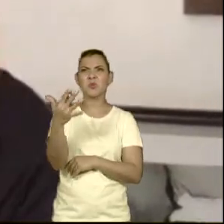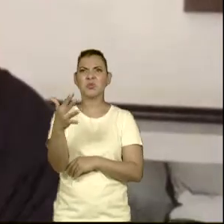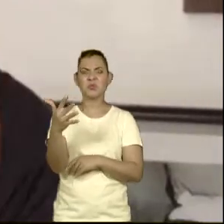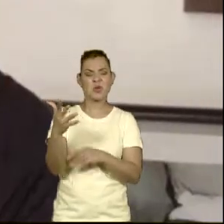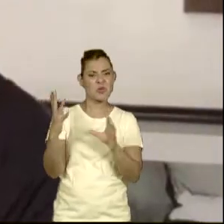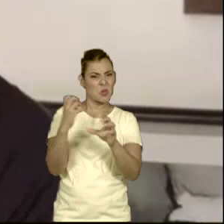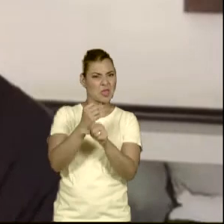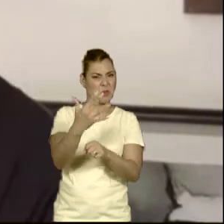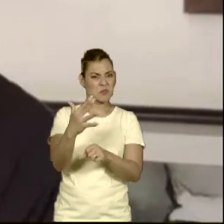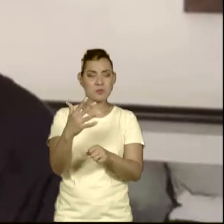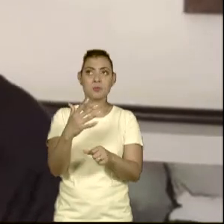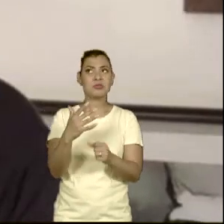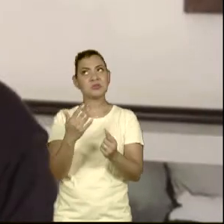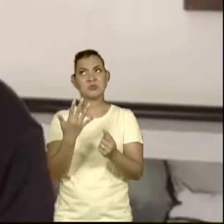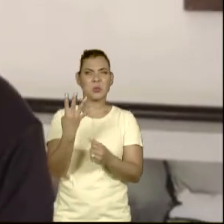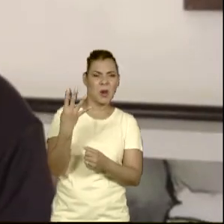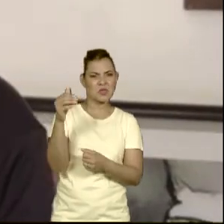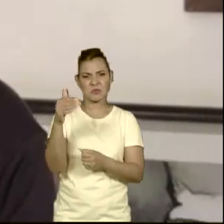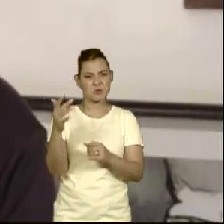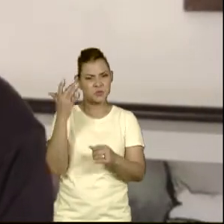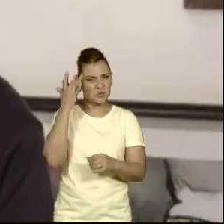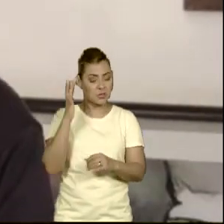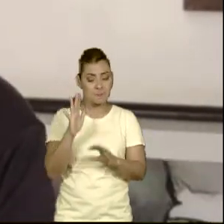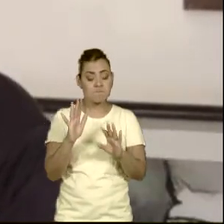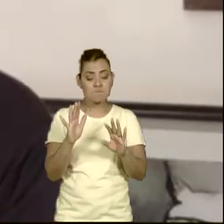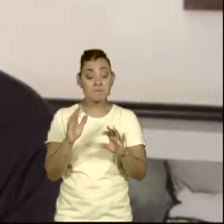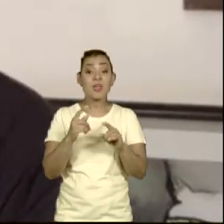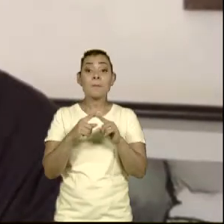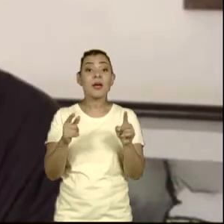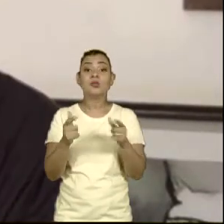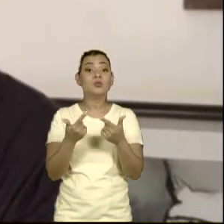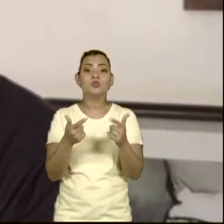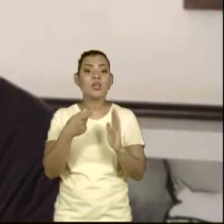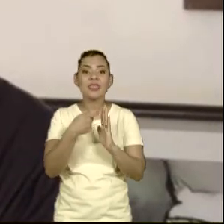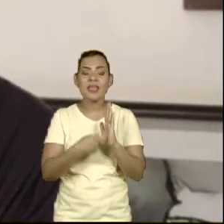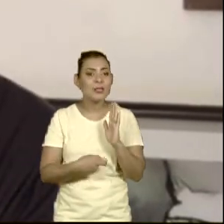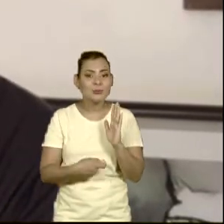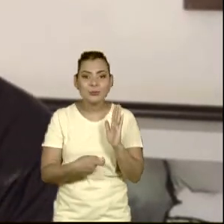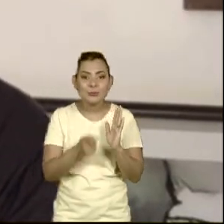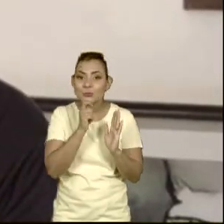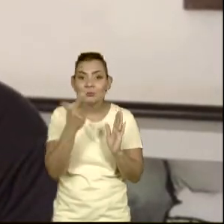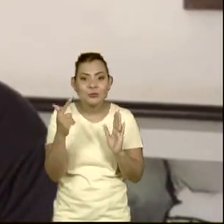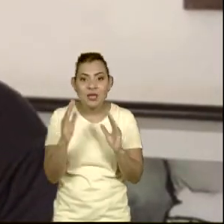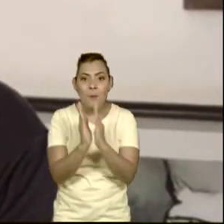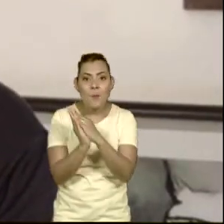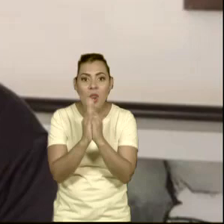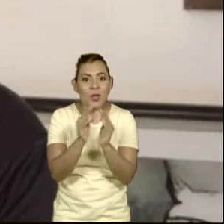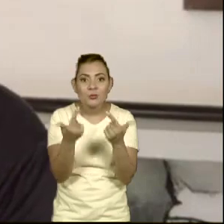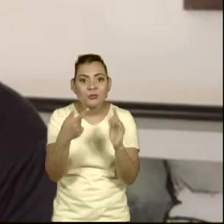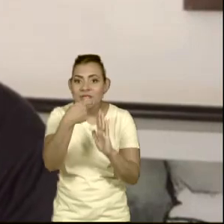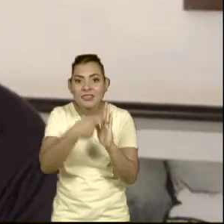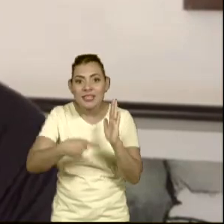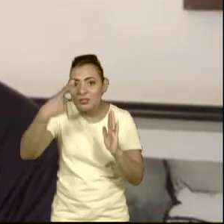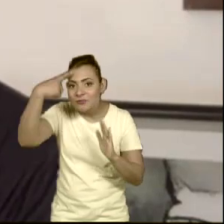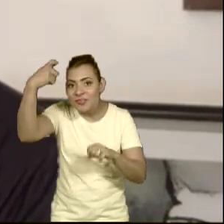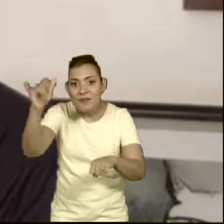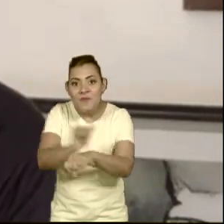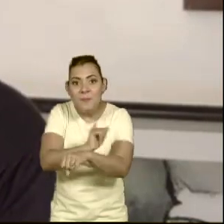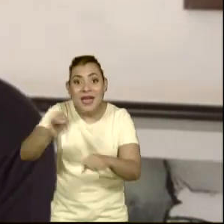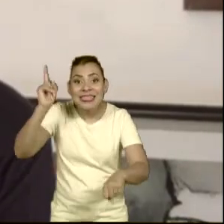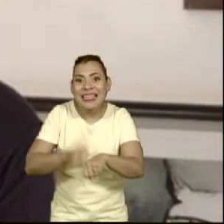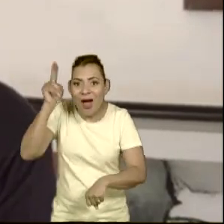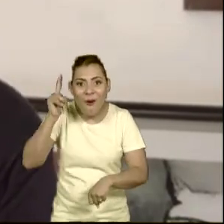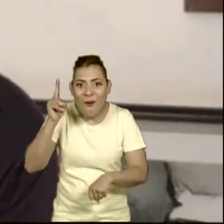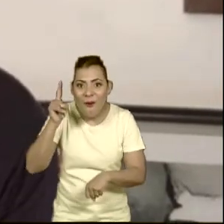for uma média não é uma realidade, onde não existia texto, gente, para os bonecos. Era improviso